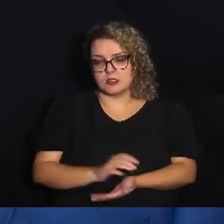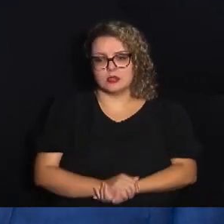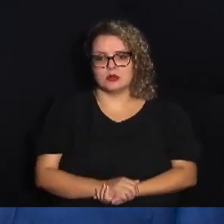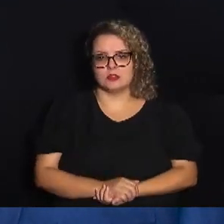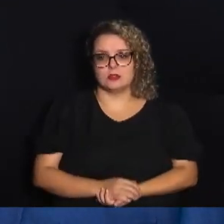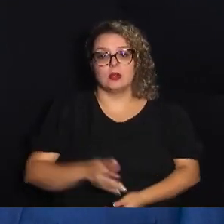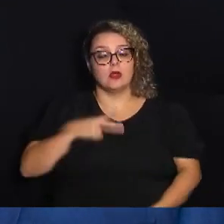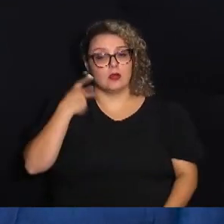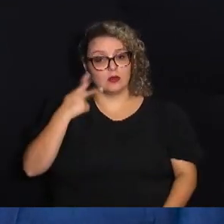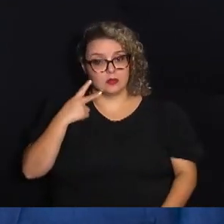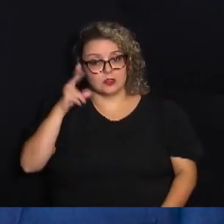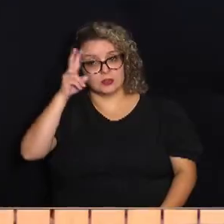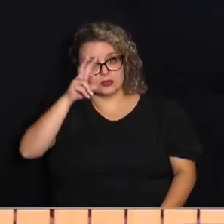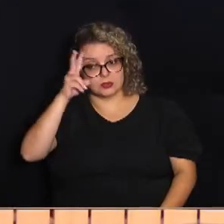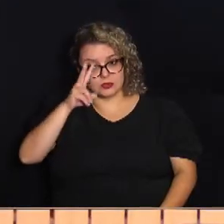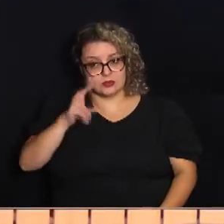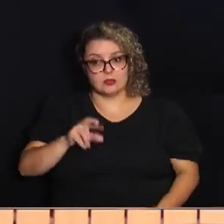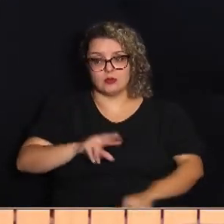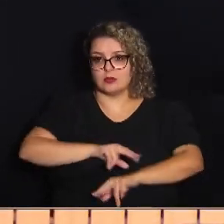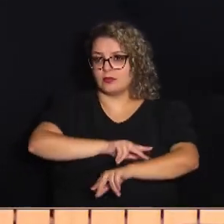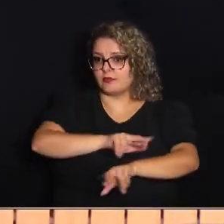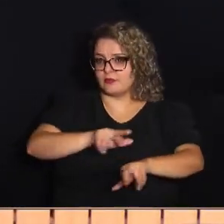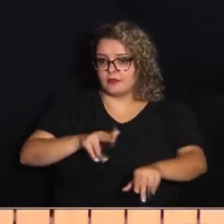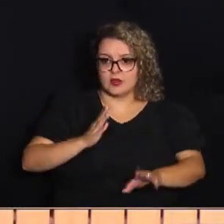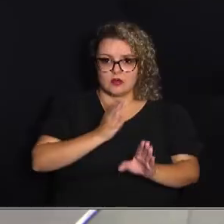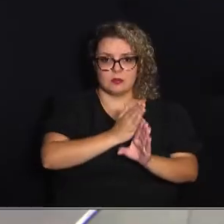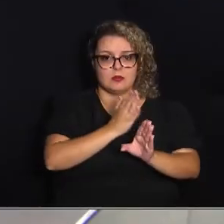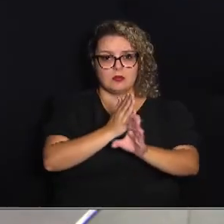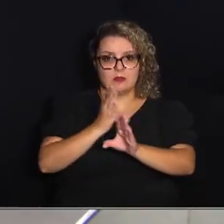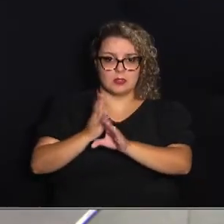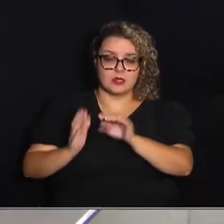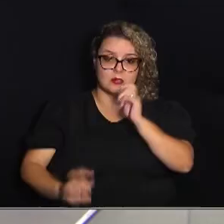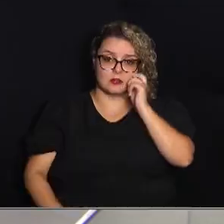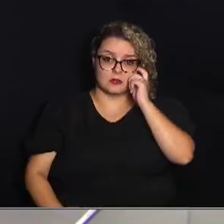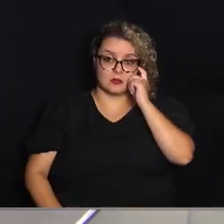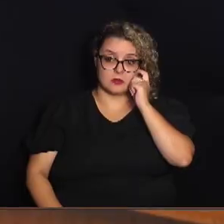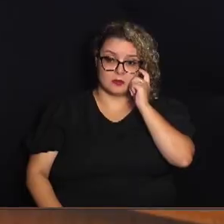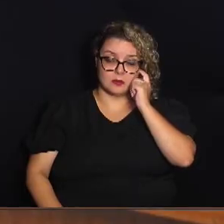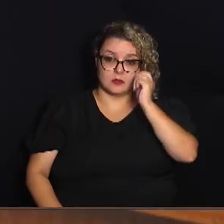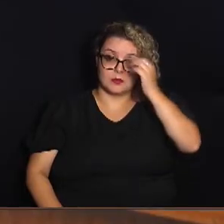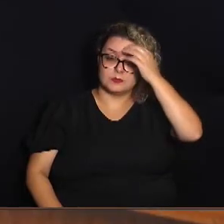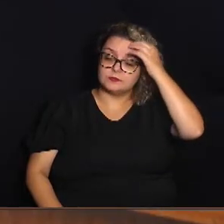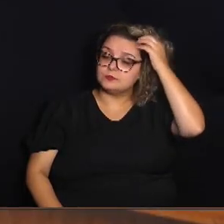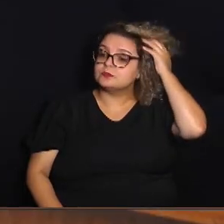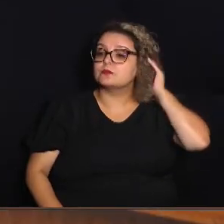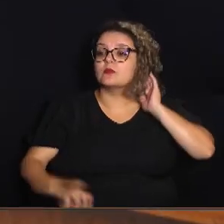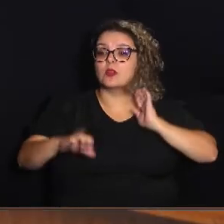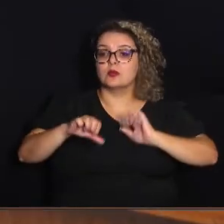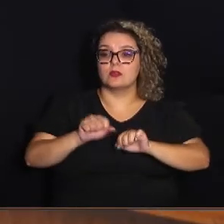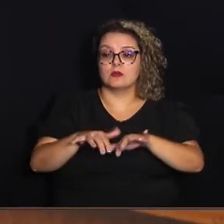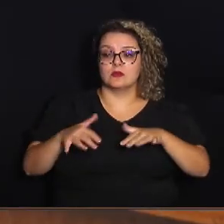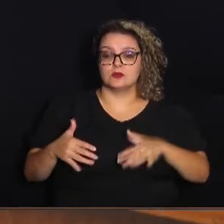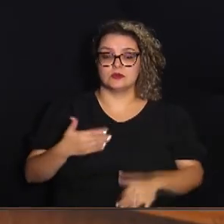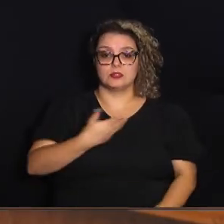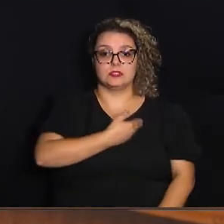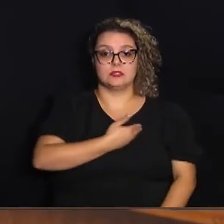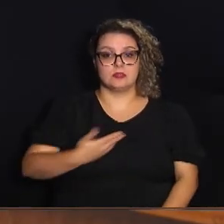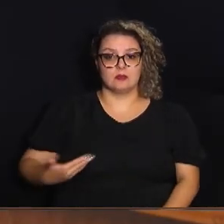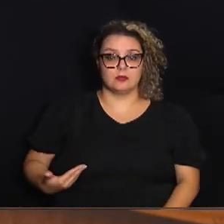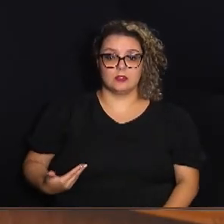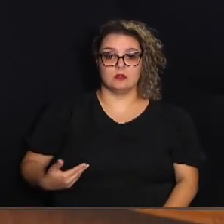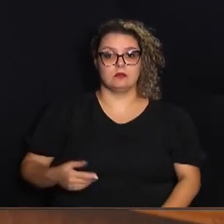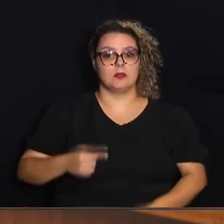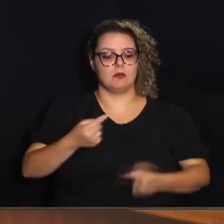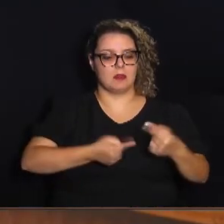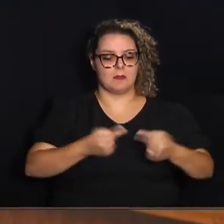É obrigatório é passar pela comissão de Finanças o vereador lembra que foi diversos encontros entre eles nove audiências